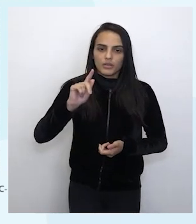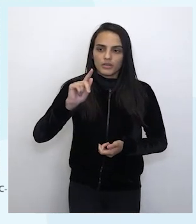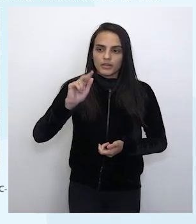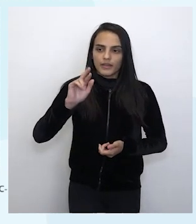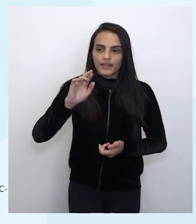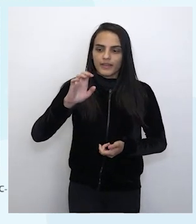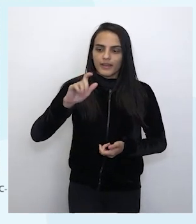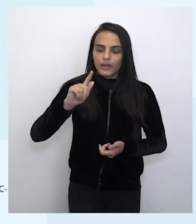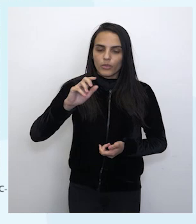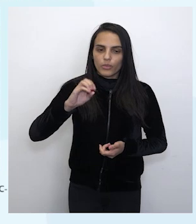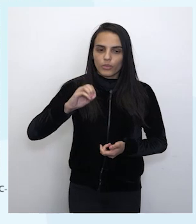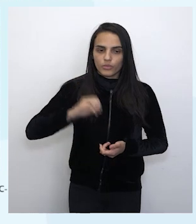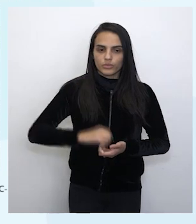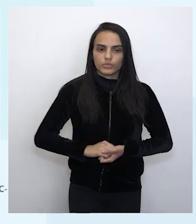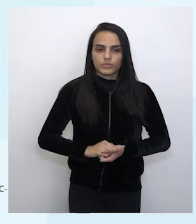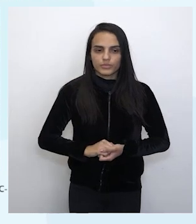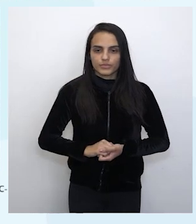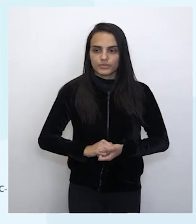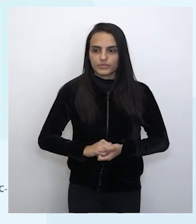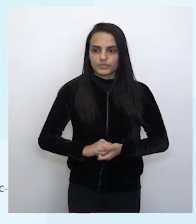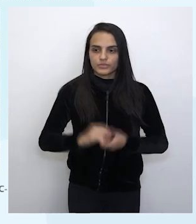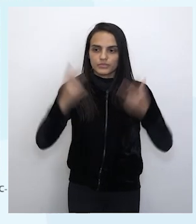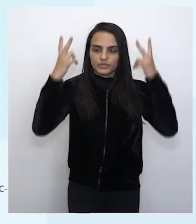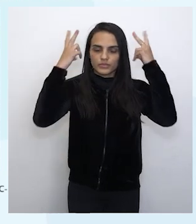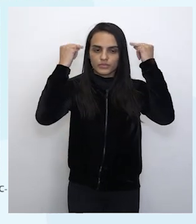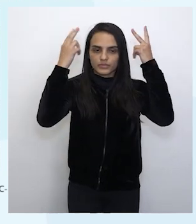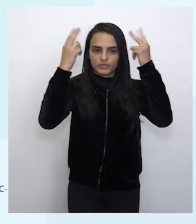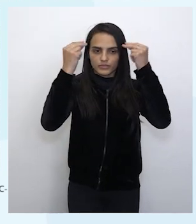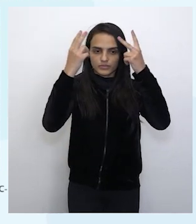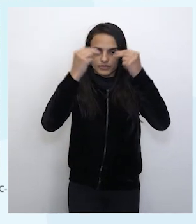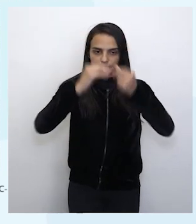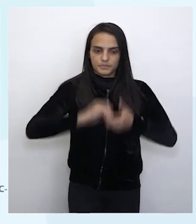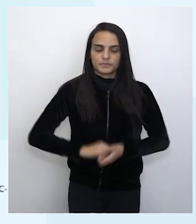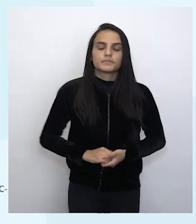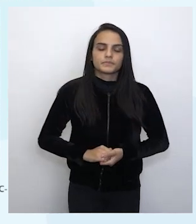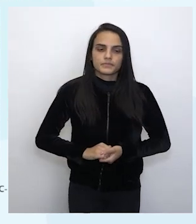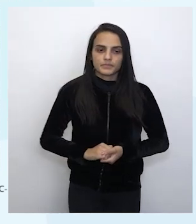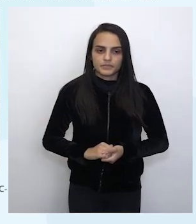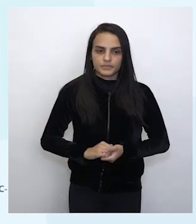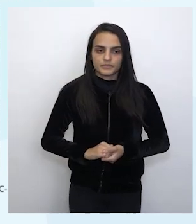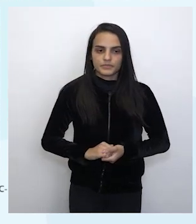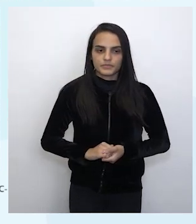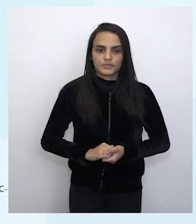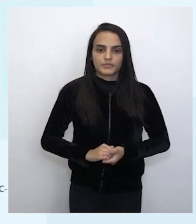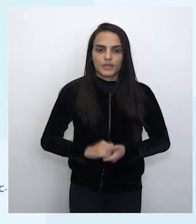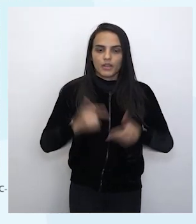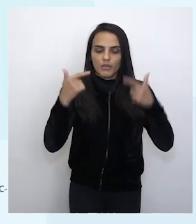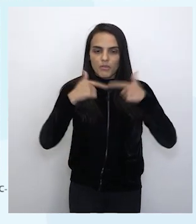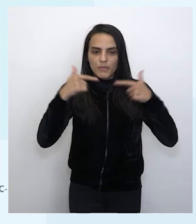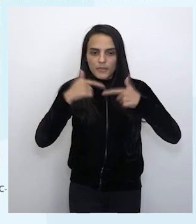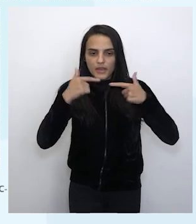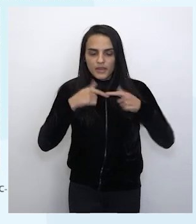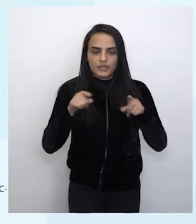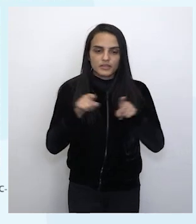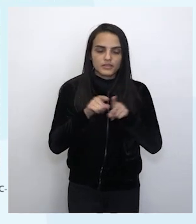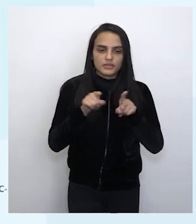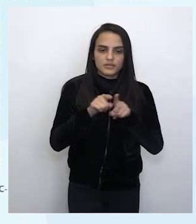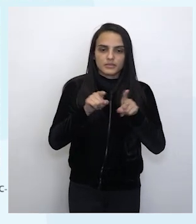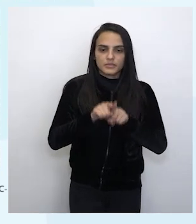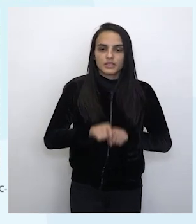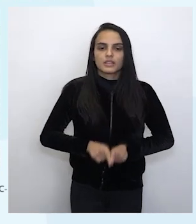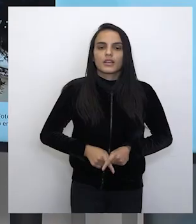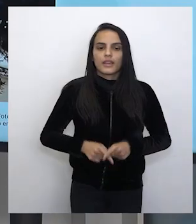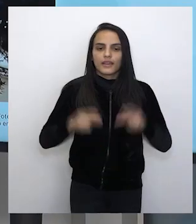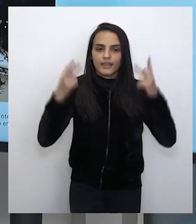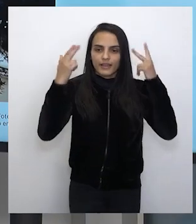porque ele tinha a função de incentivar a catarse, tá? E claro, a comédia também, né? Porque afinal de contas os gregos tinham um